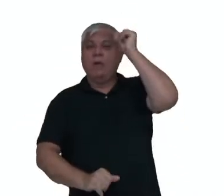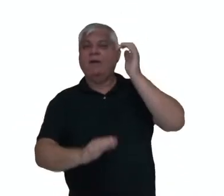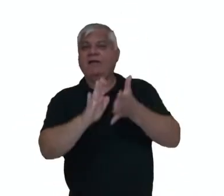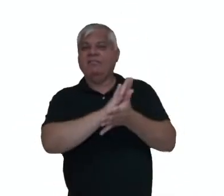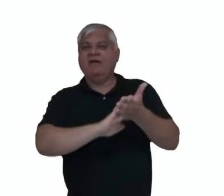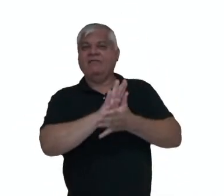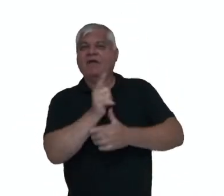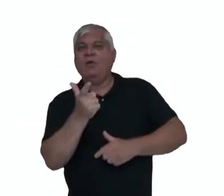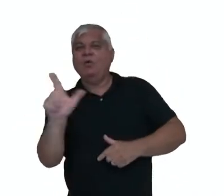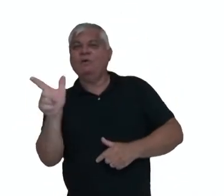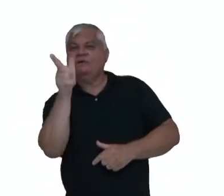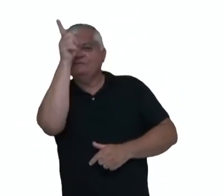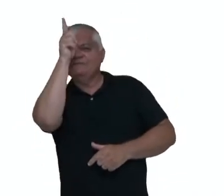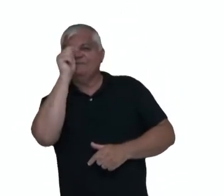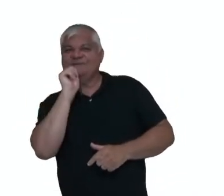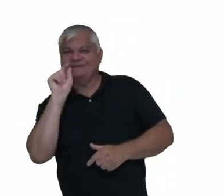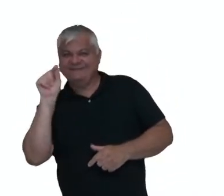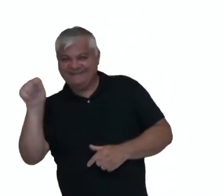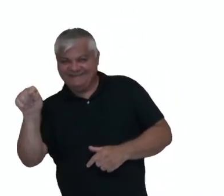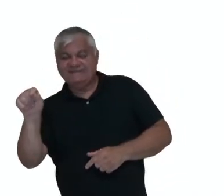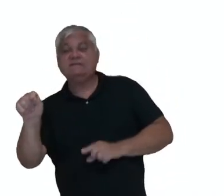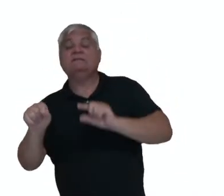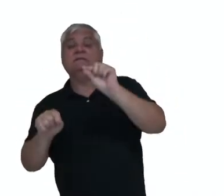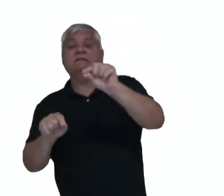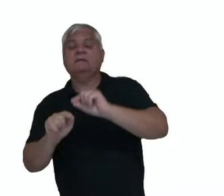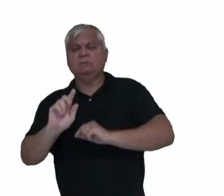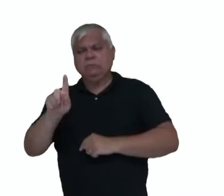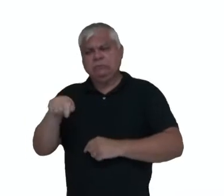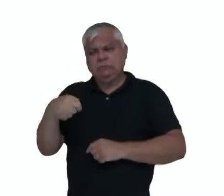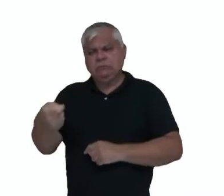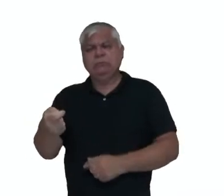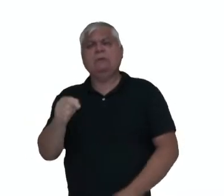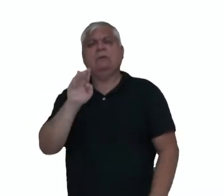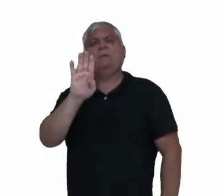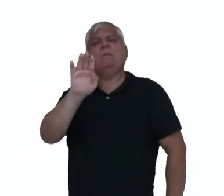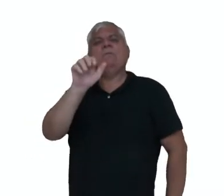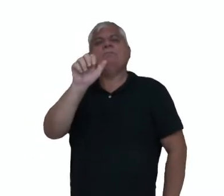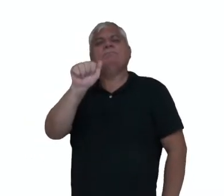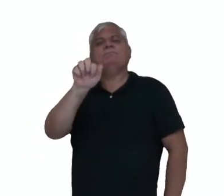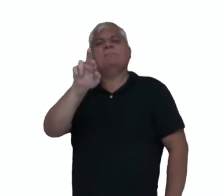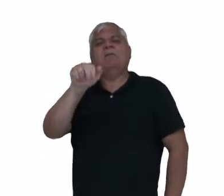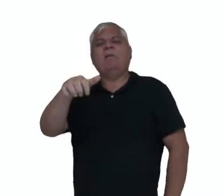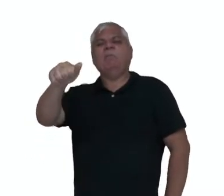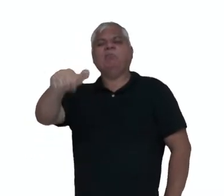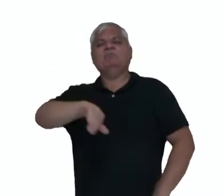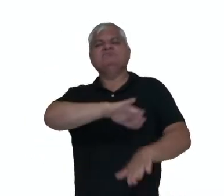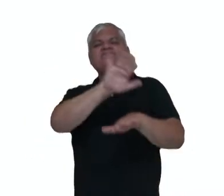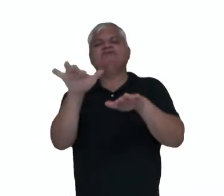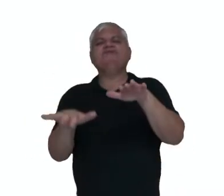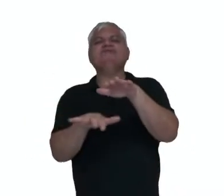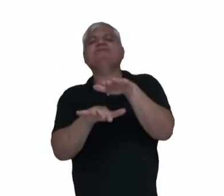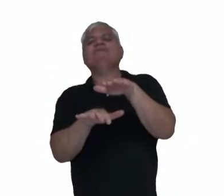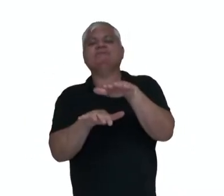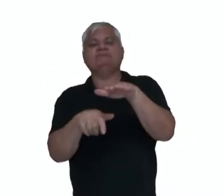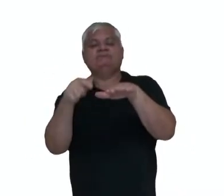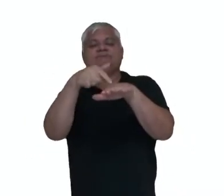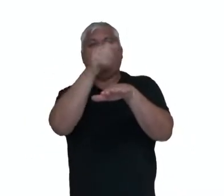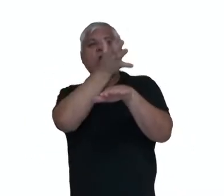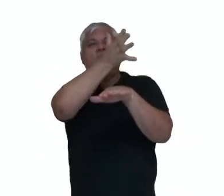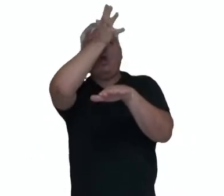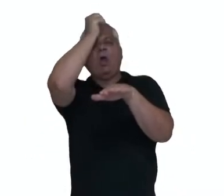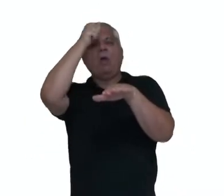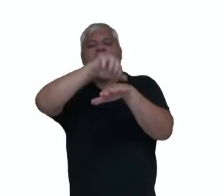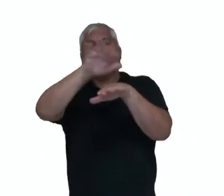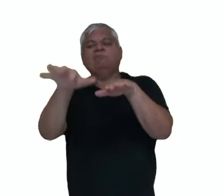né, ao chamar os outros povos de bárbaros, os romanos se consideravam superiores a esses povos, assim como o grego